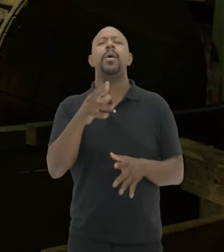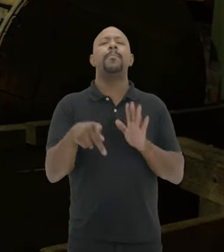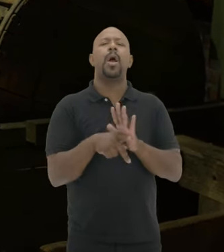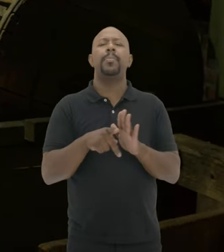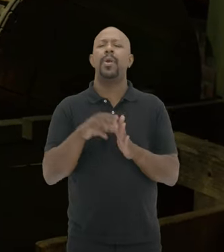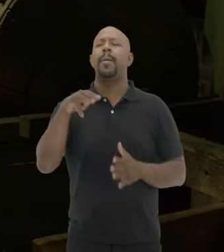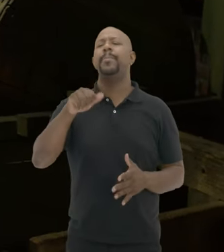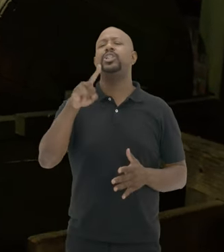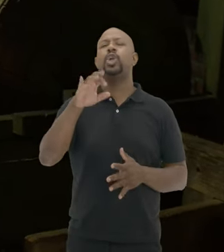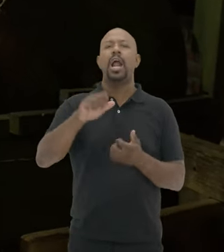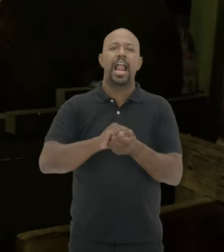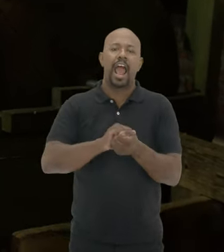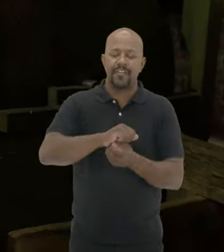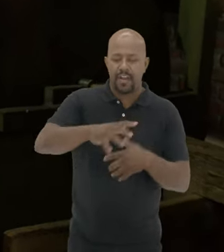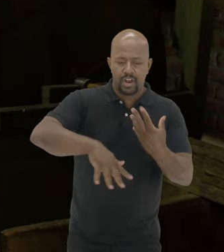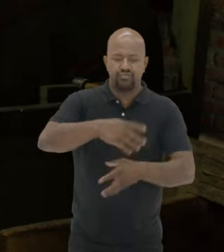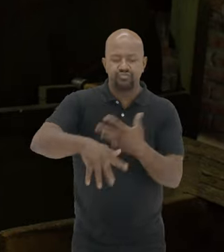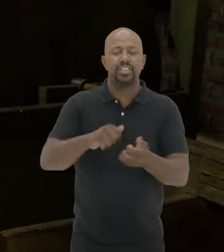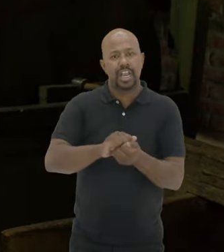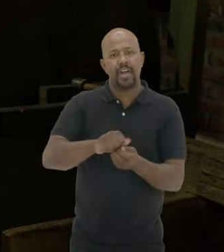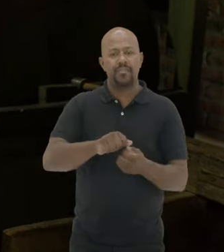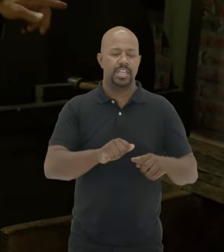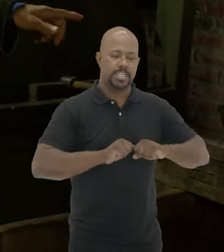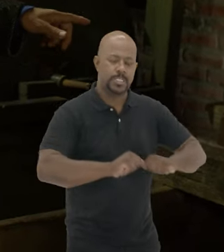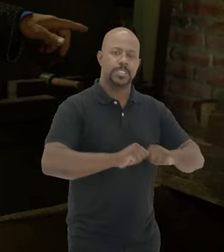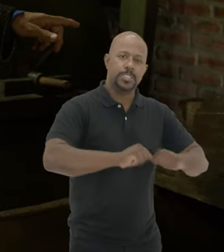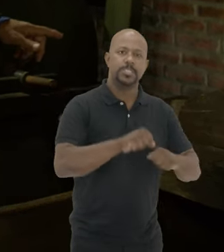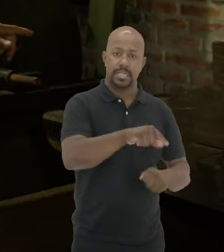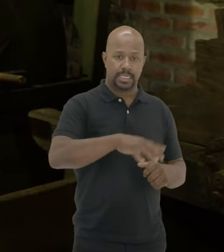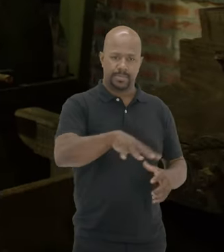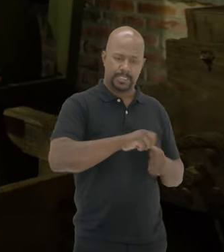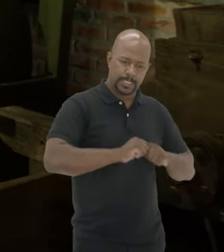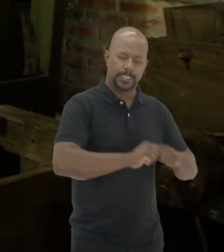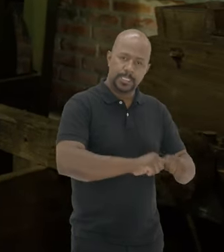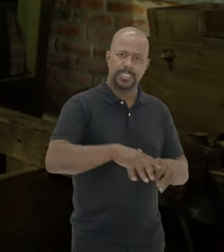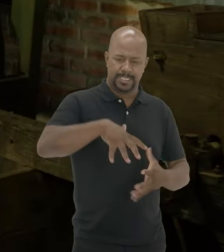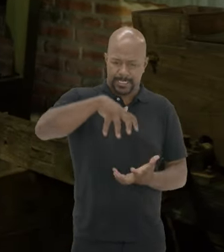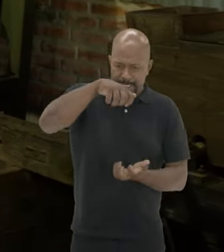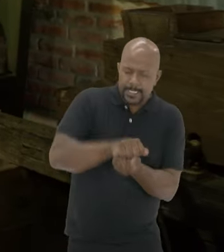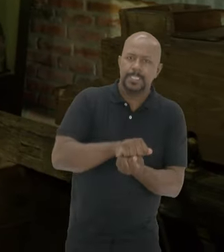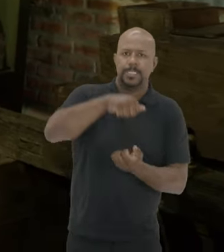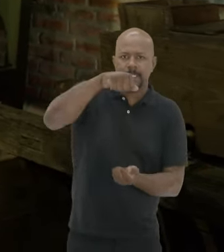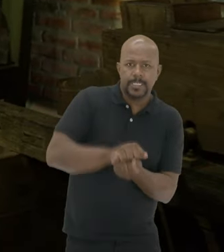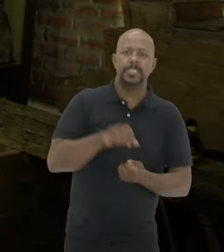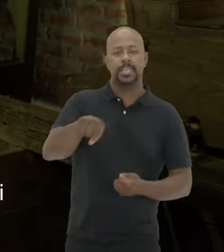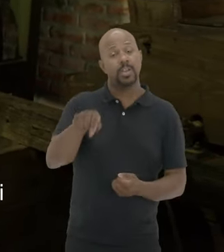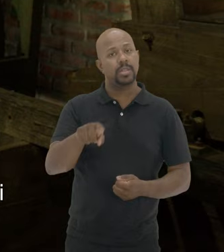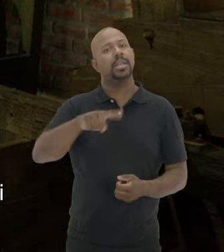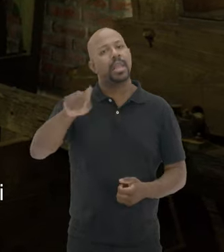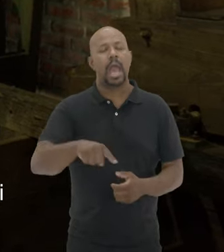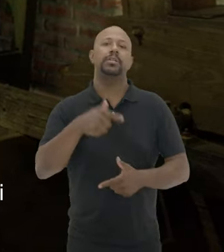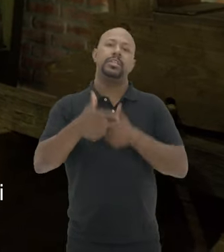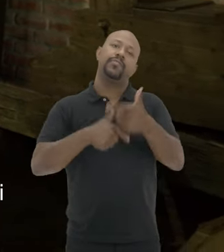da Mandioca quando vinha suja da lavoura lavavam aqui ralavam nessa peça e trançavam nessa outra